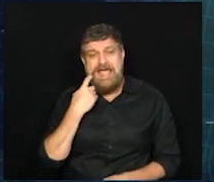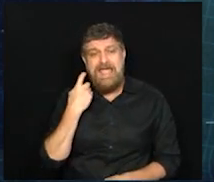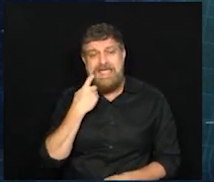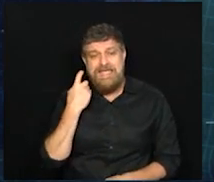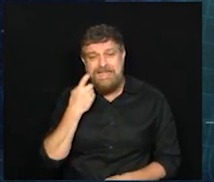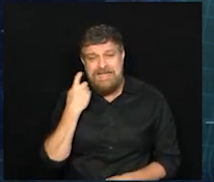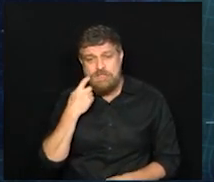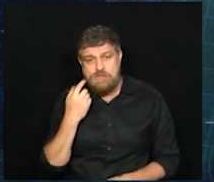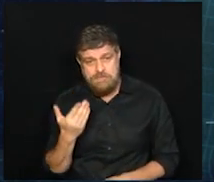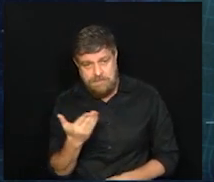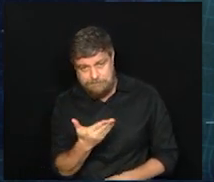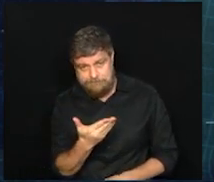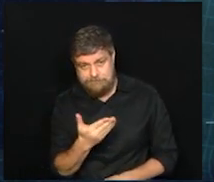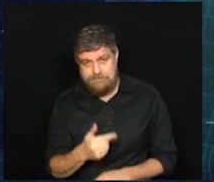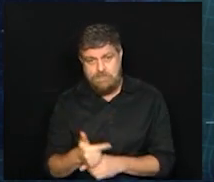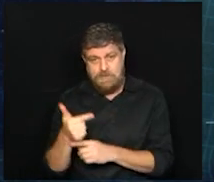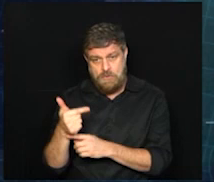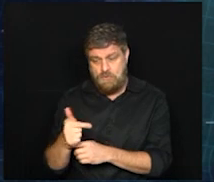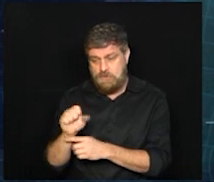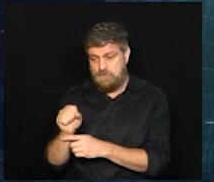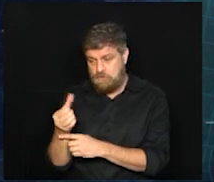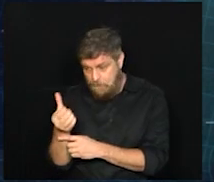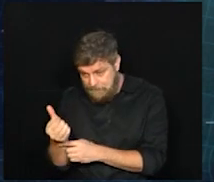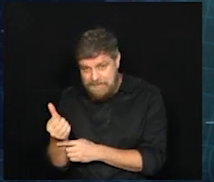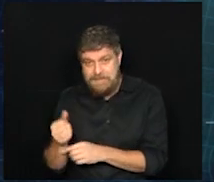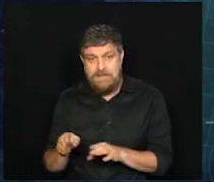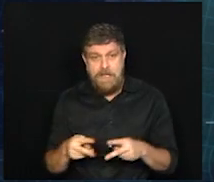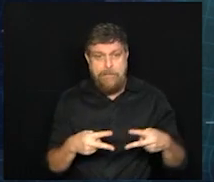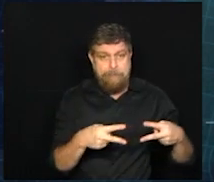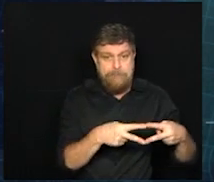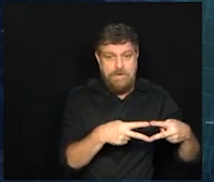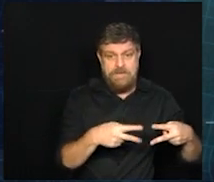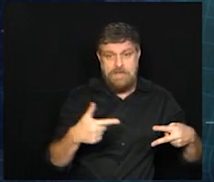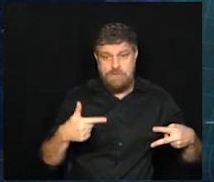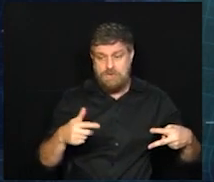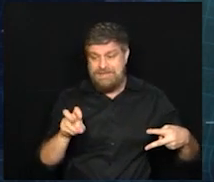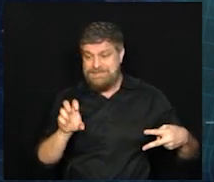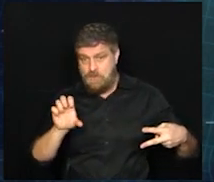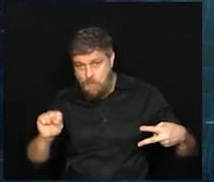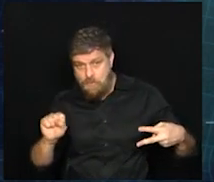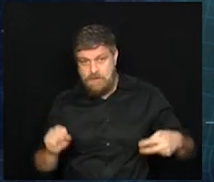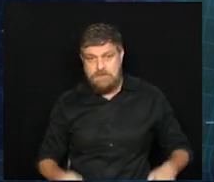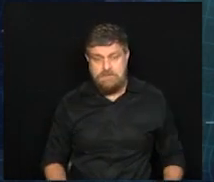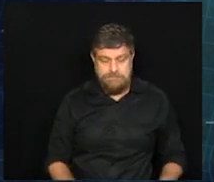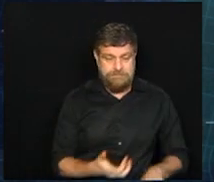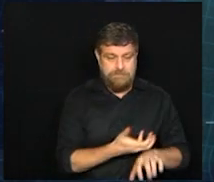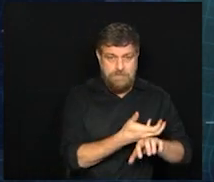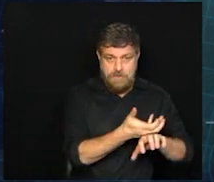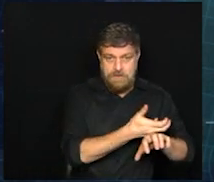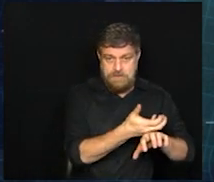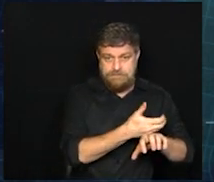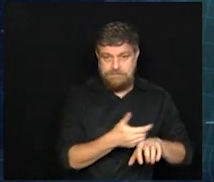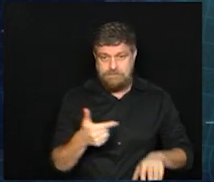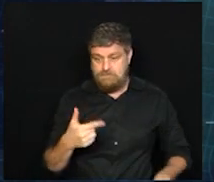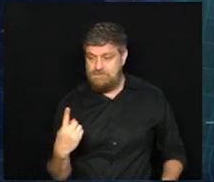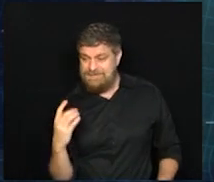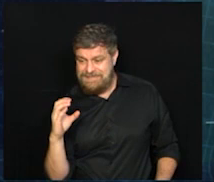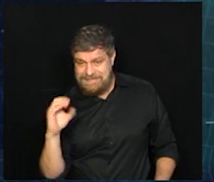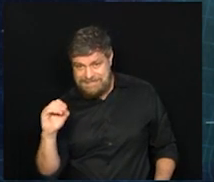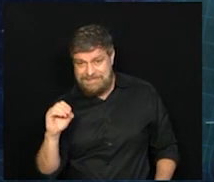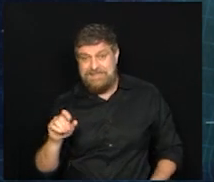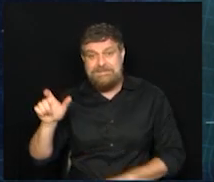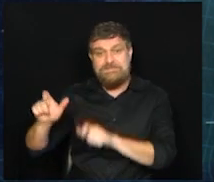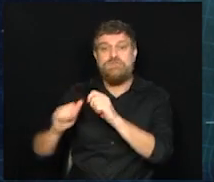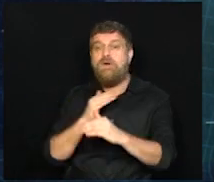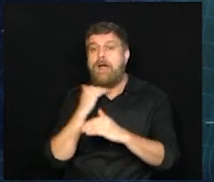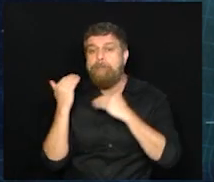352, Itatiba, 286, Paulínia, 258, Nova Odessa, 210